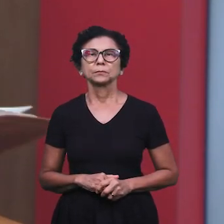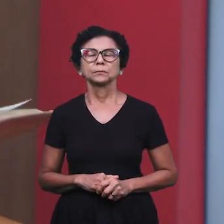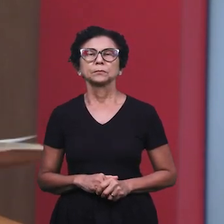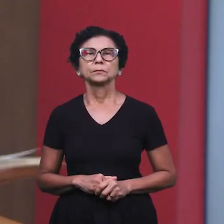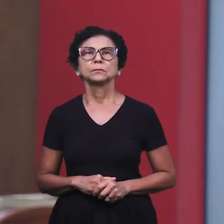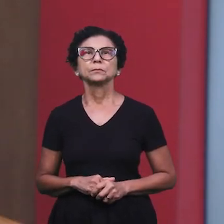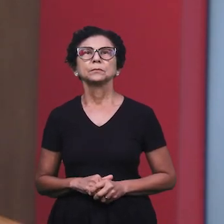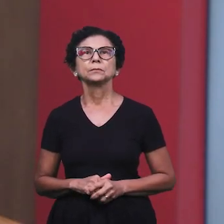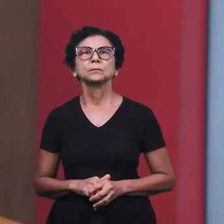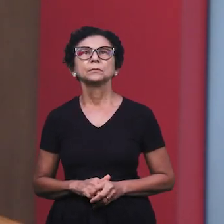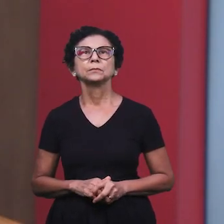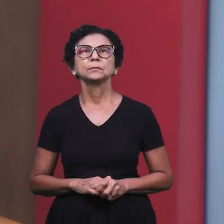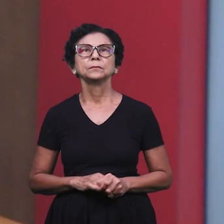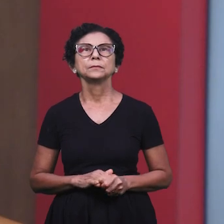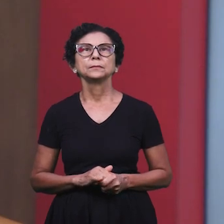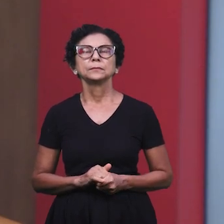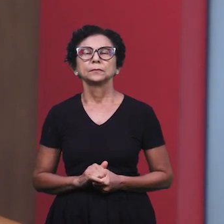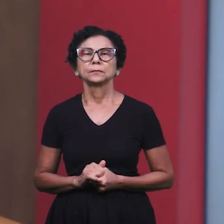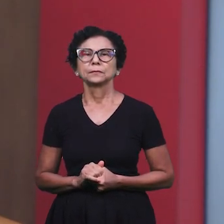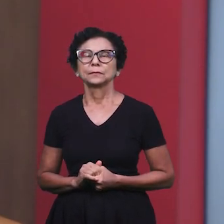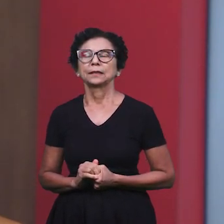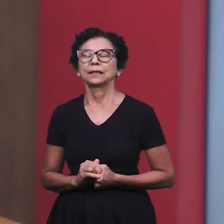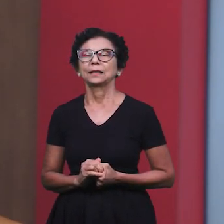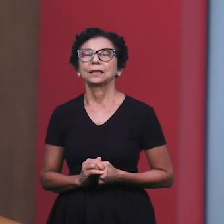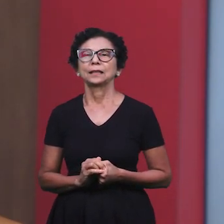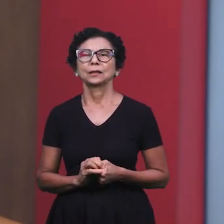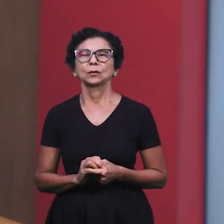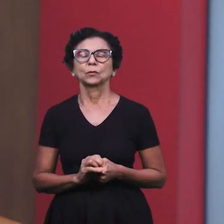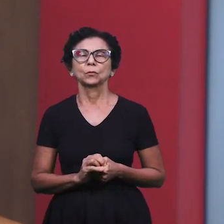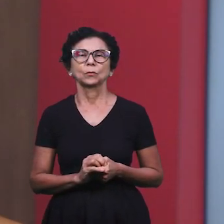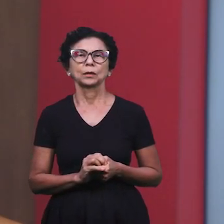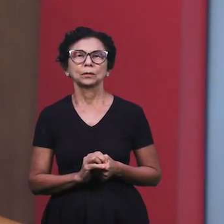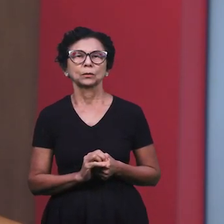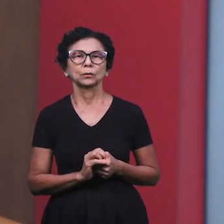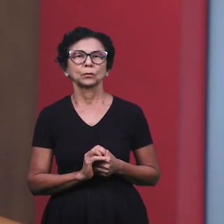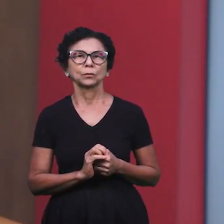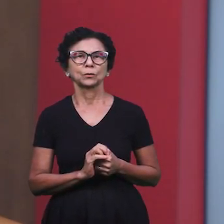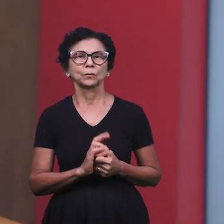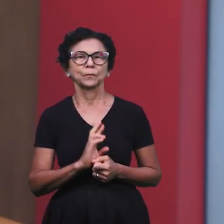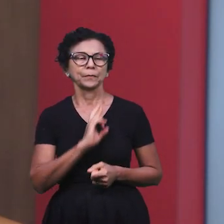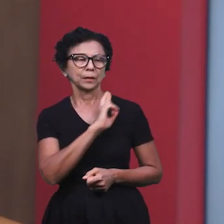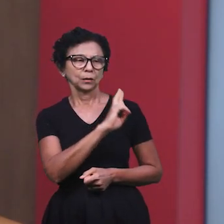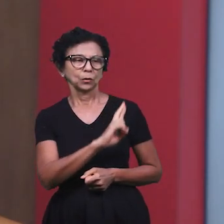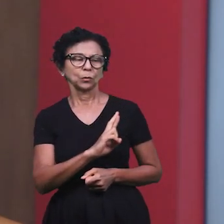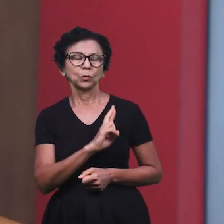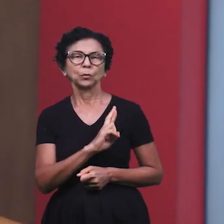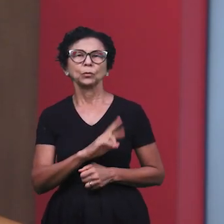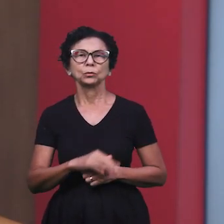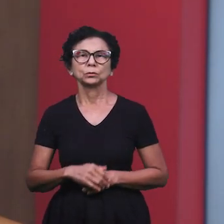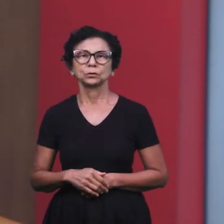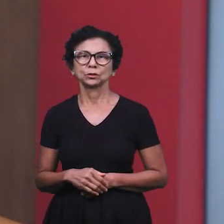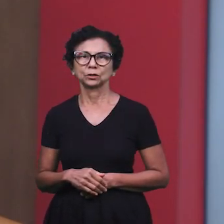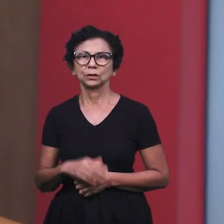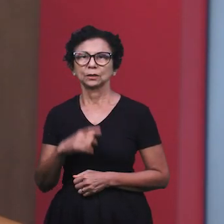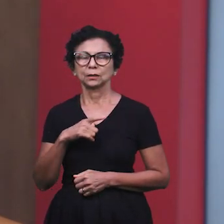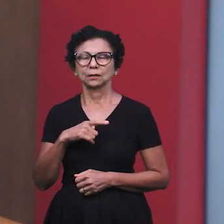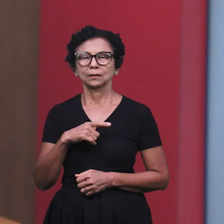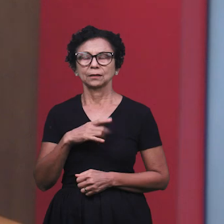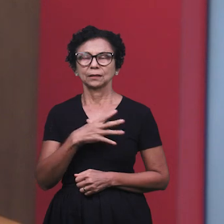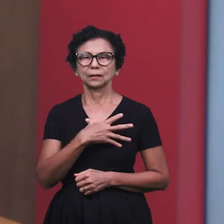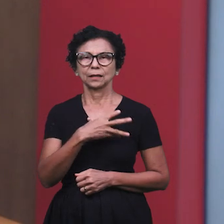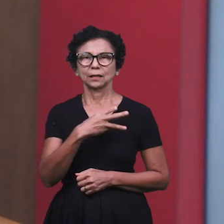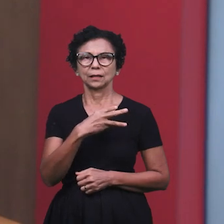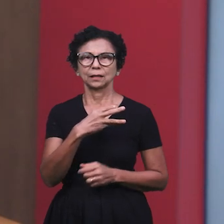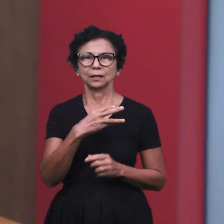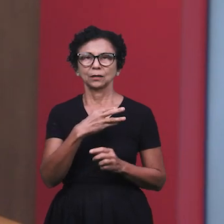do livro de Ruth, quando Ruth dá à luz ao seu filho Obed com Boaz, né,